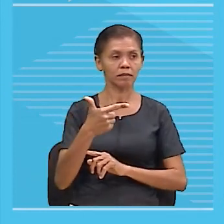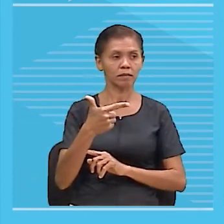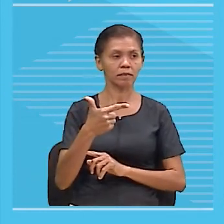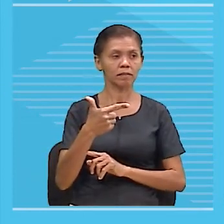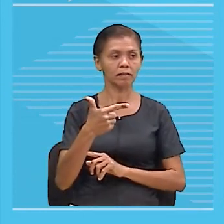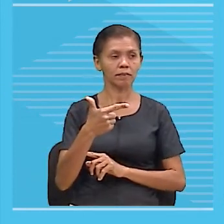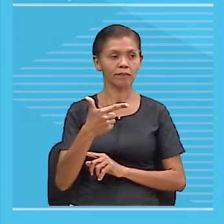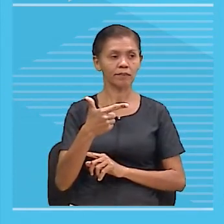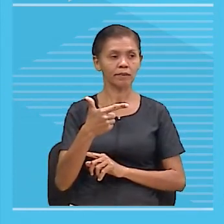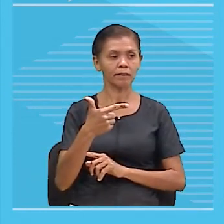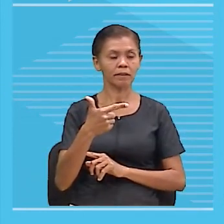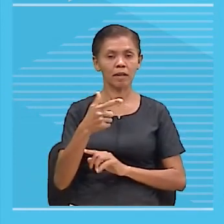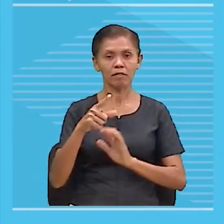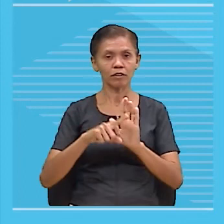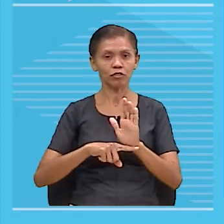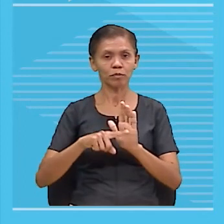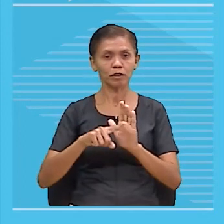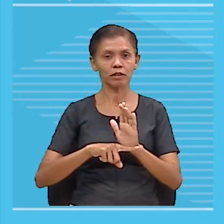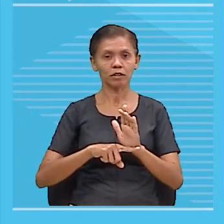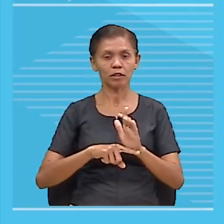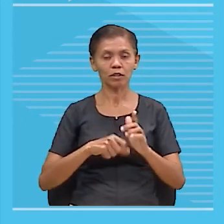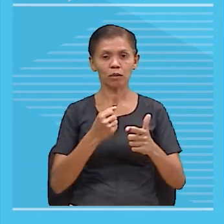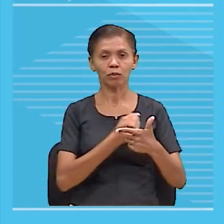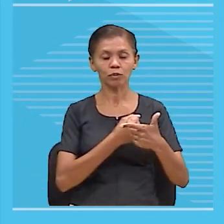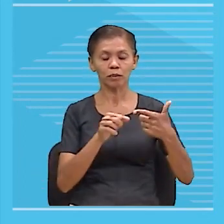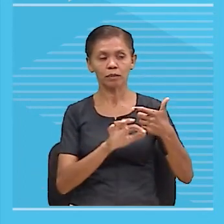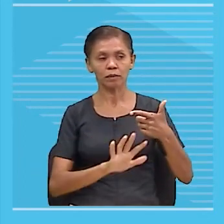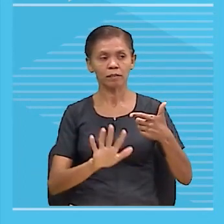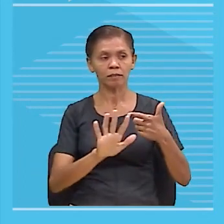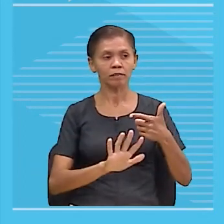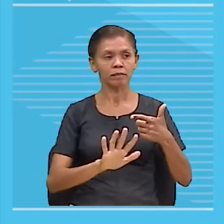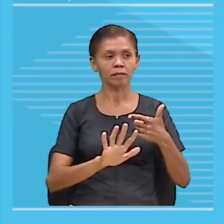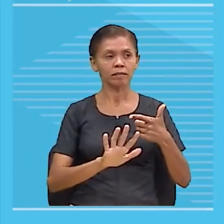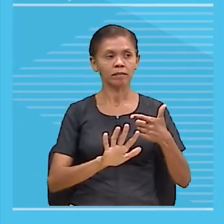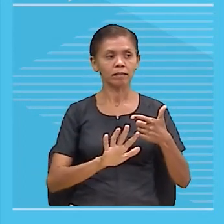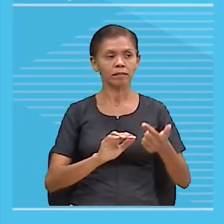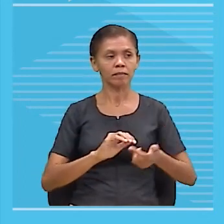baixo. Como o de baixo é negativo, ele sobe